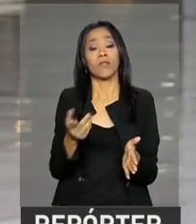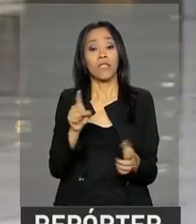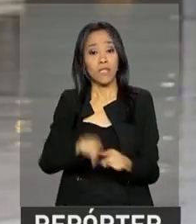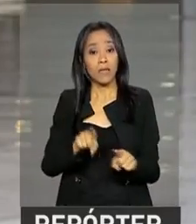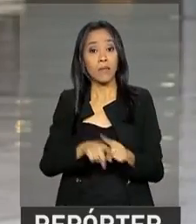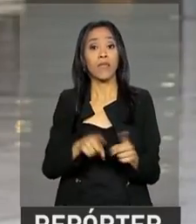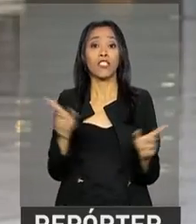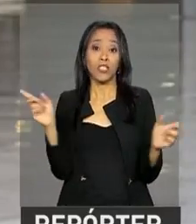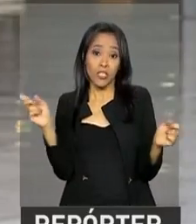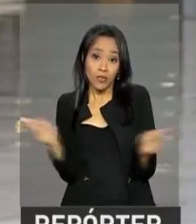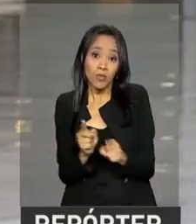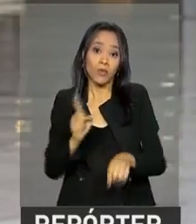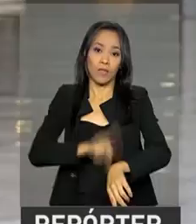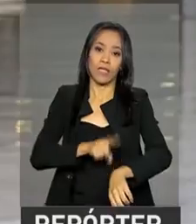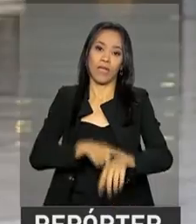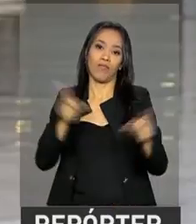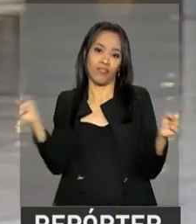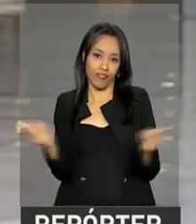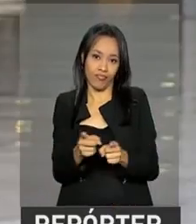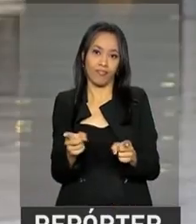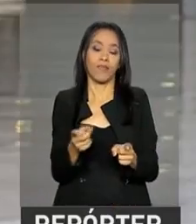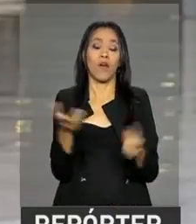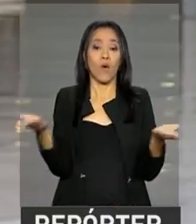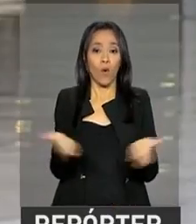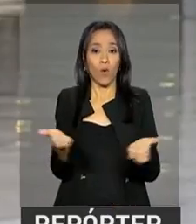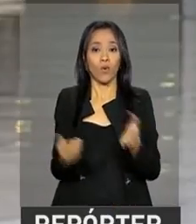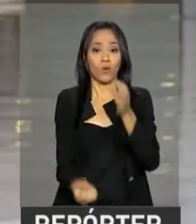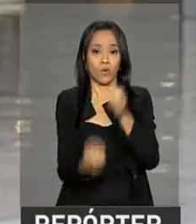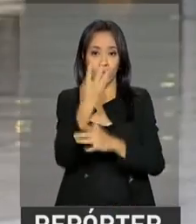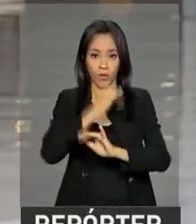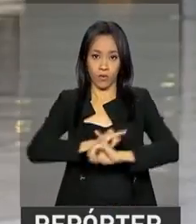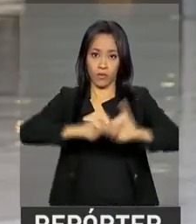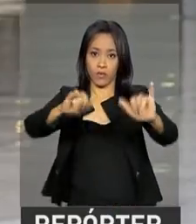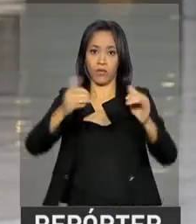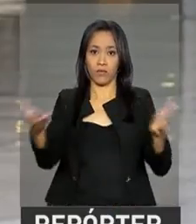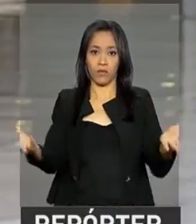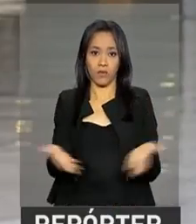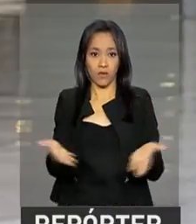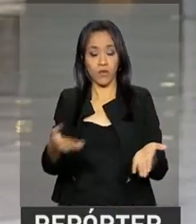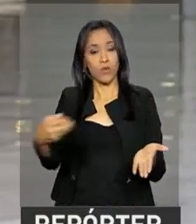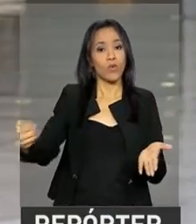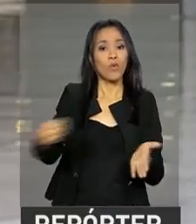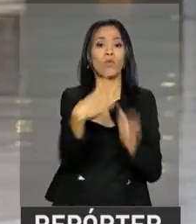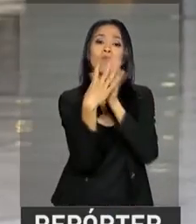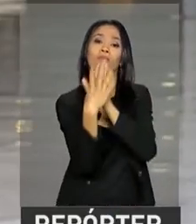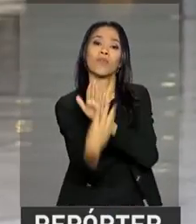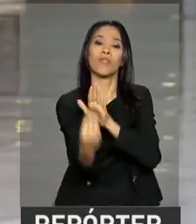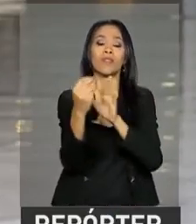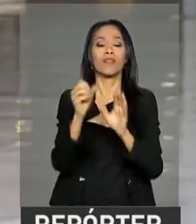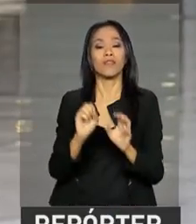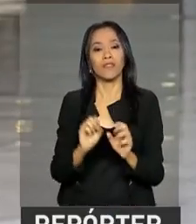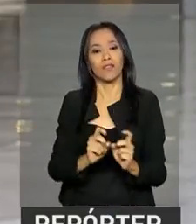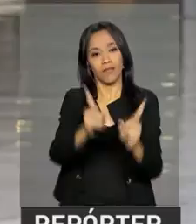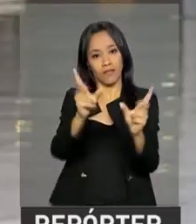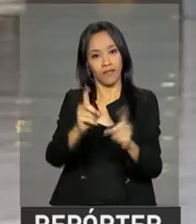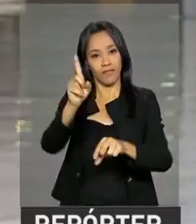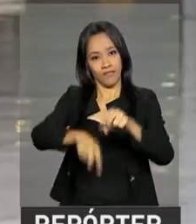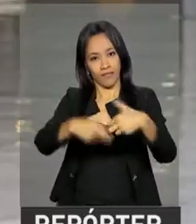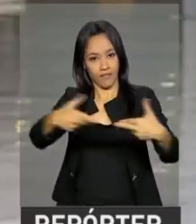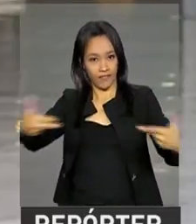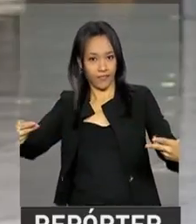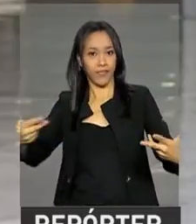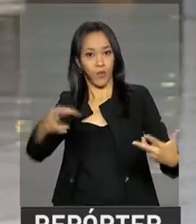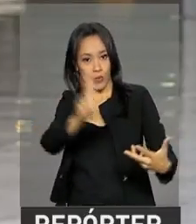Essa etapa que está sendo lançada hoje, o novo processo de exportações, como você falou, vai simplificar a